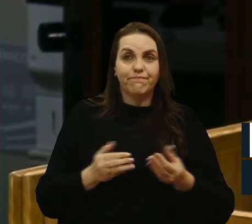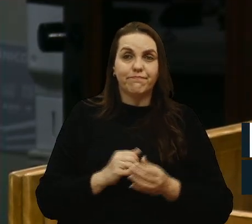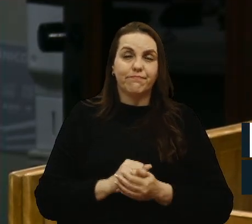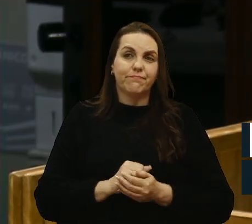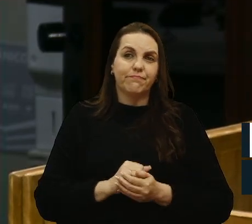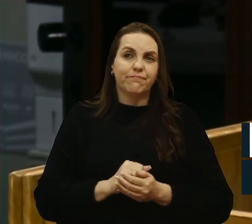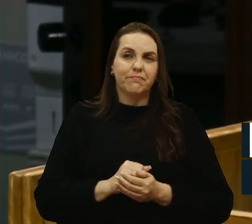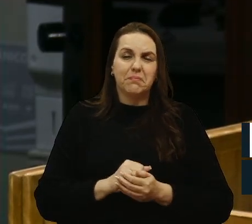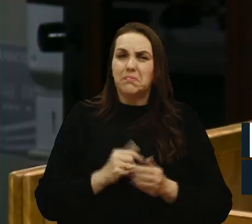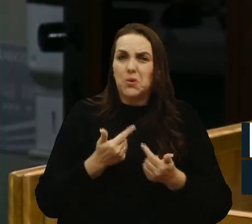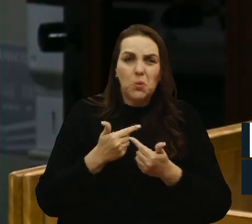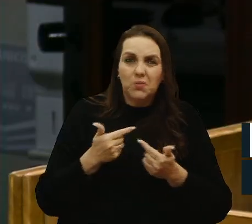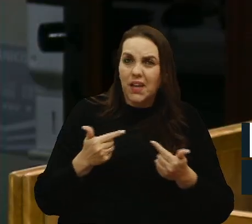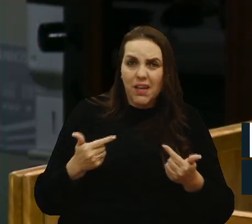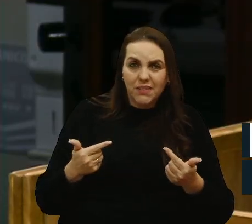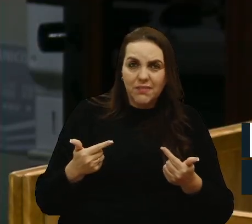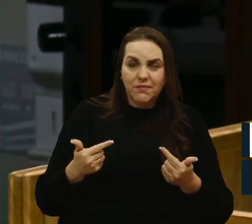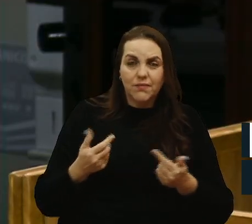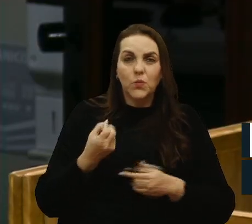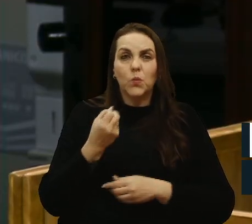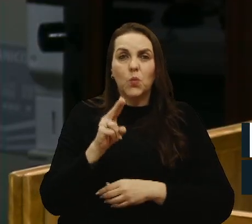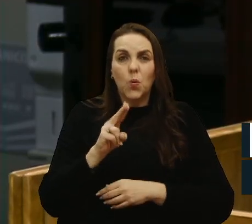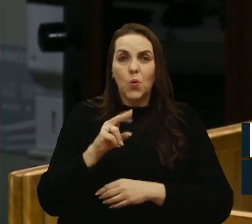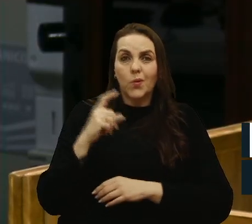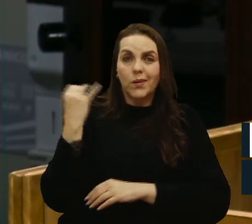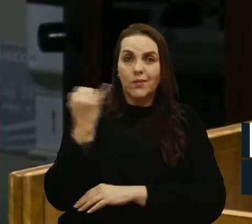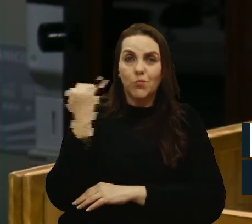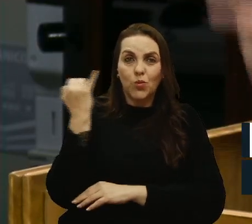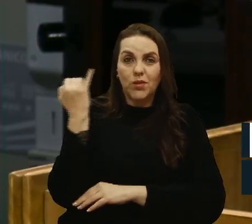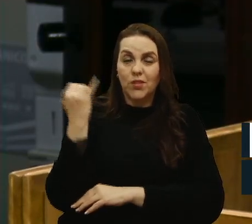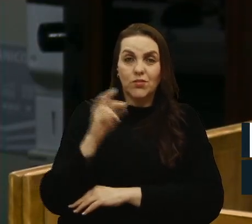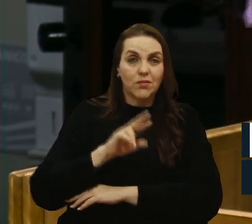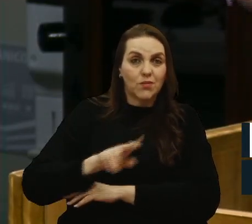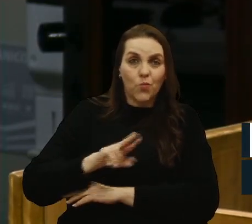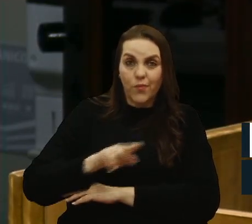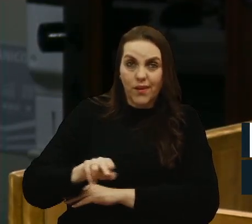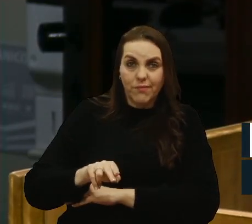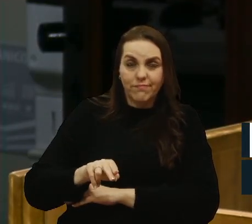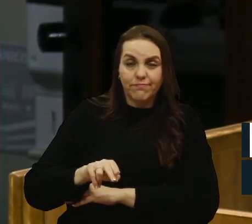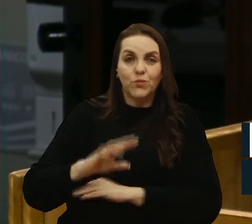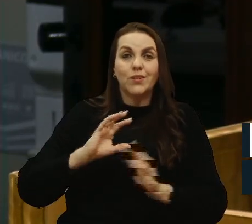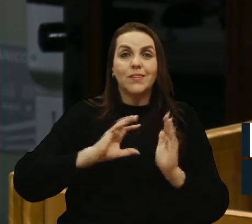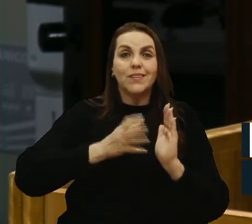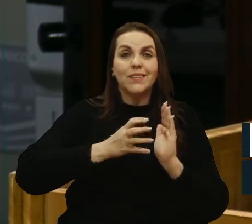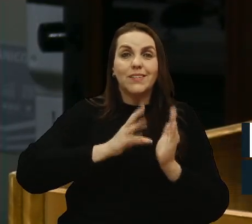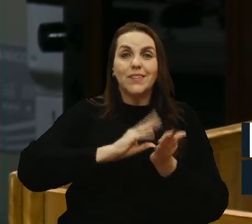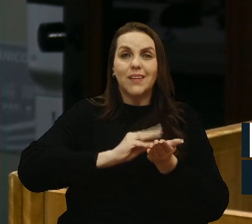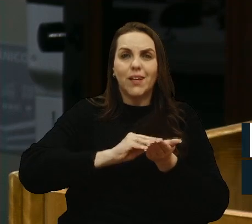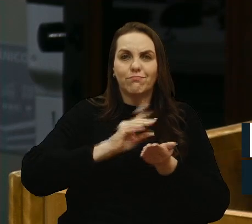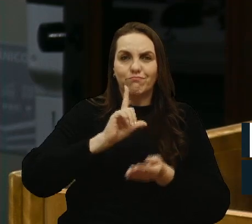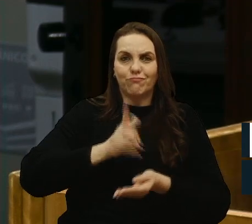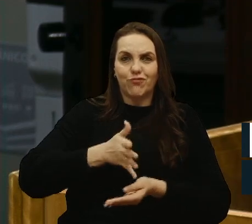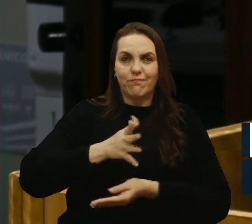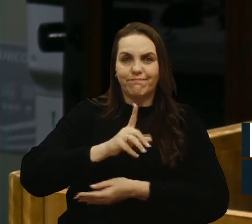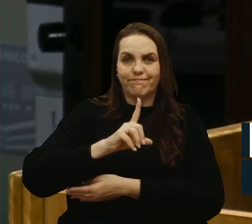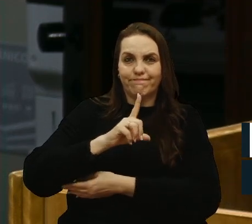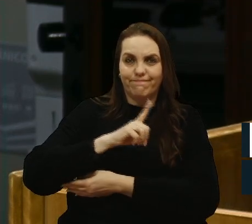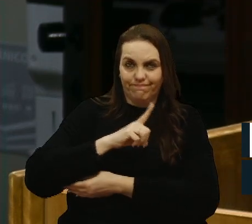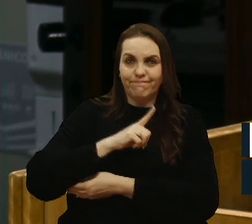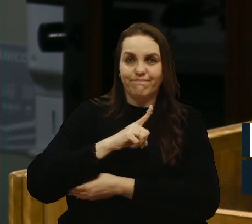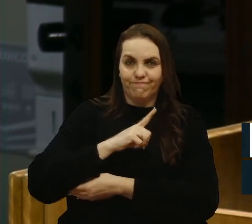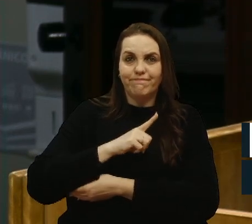praticamente inexistente ou menos importante pelos dados que nós temos